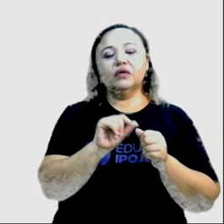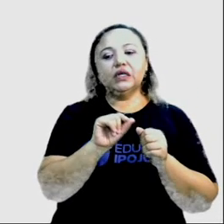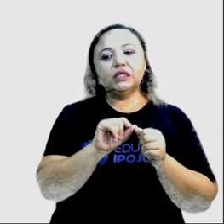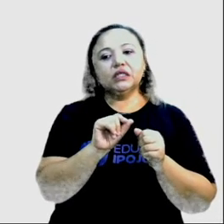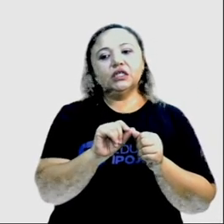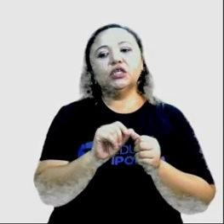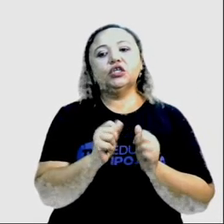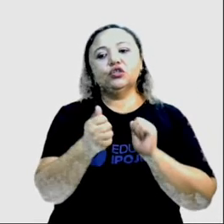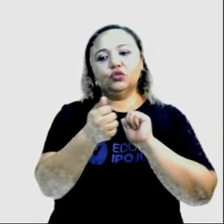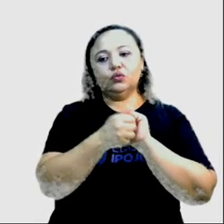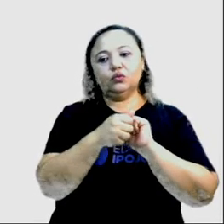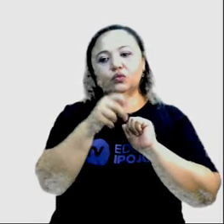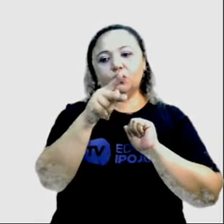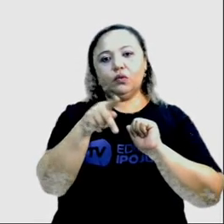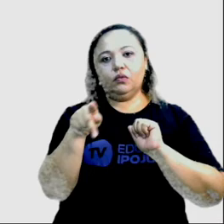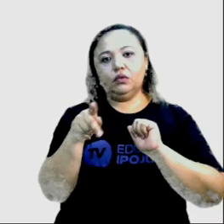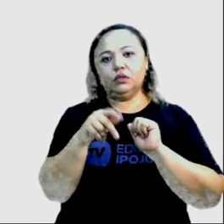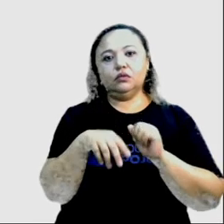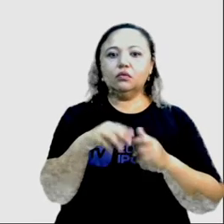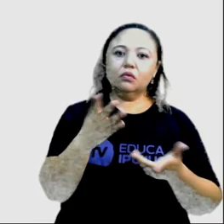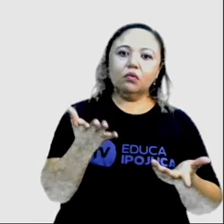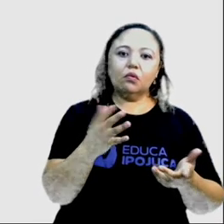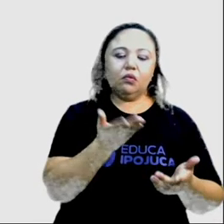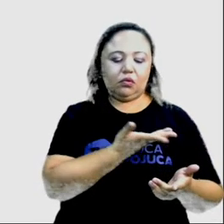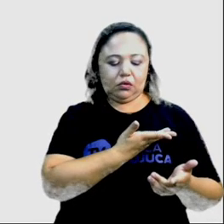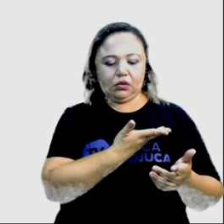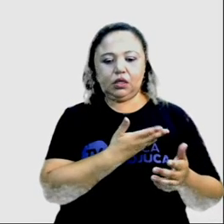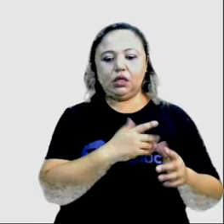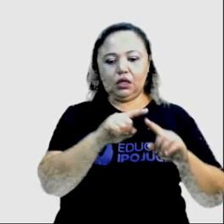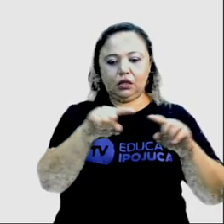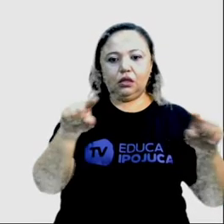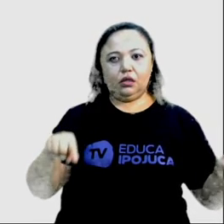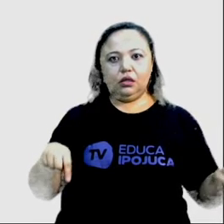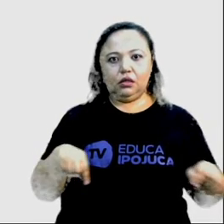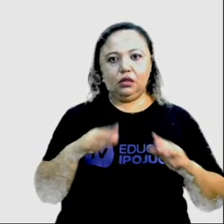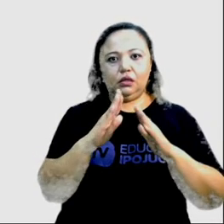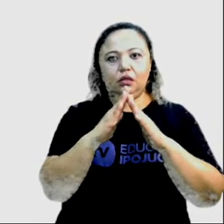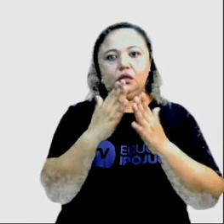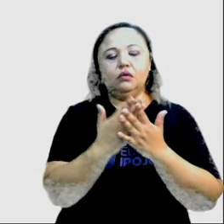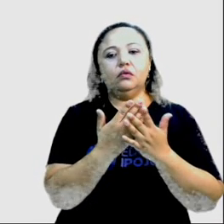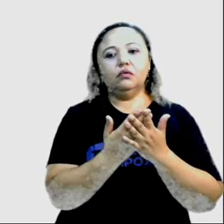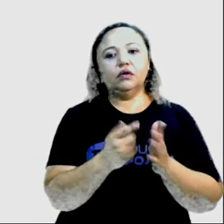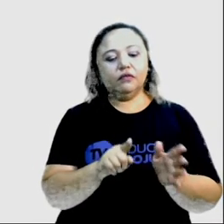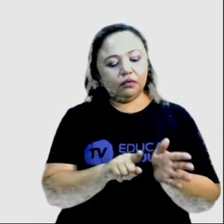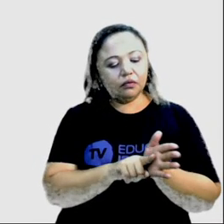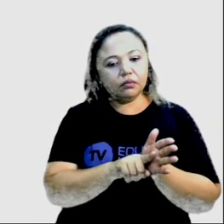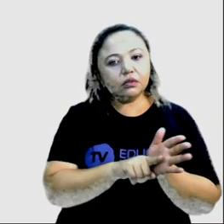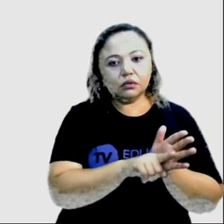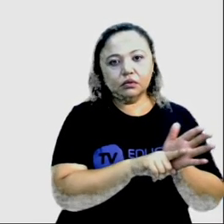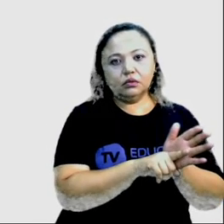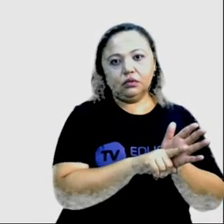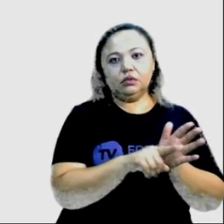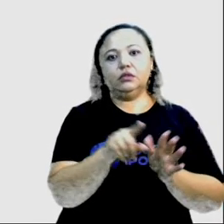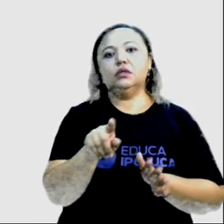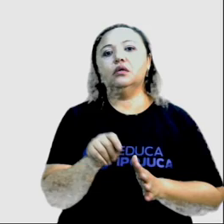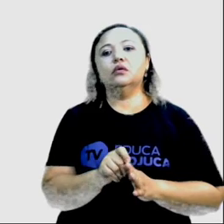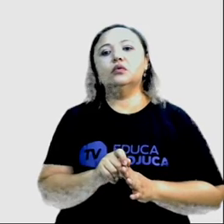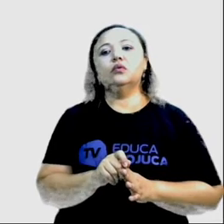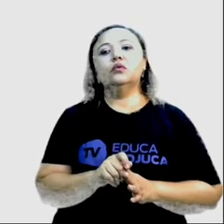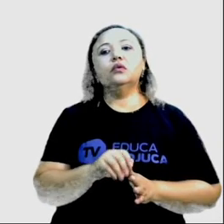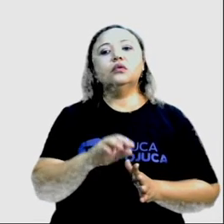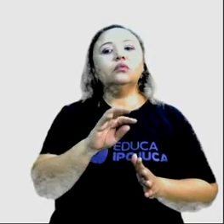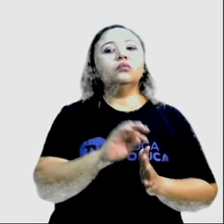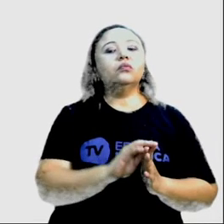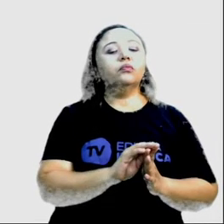seu professor, com a sua turminha em sala de aula, vai fazer uma pesquisazinha. Tá? É